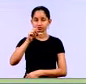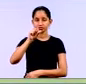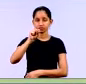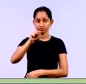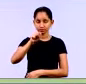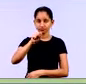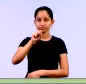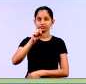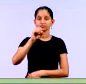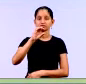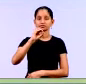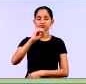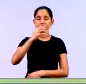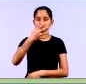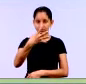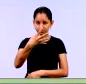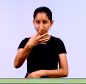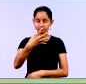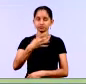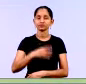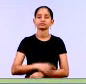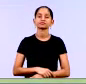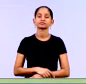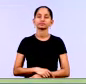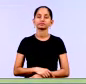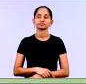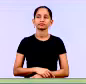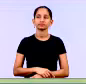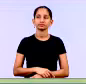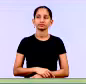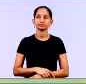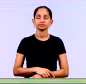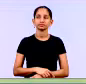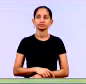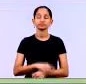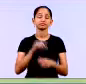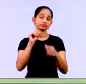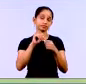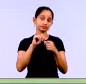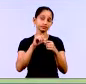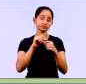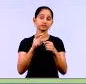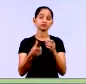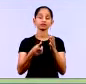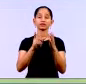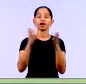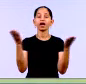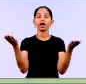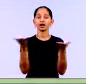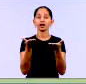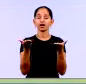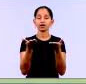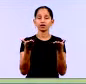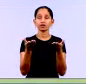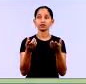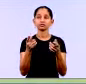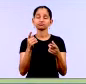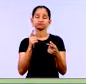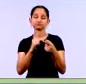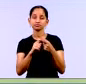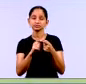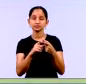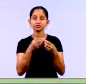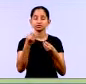12.804. 804. Tá? Eu vou adiantar aqui e o procedimento